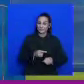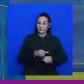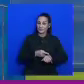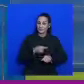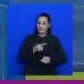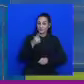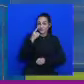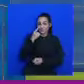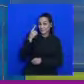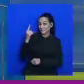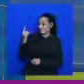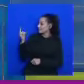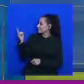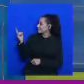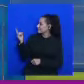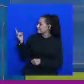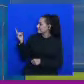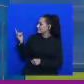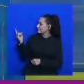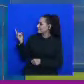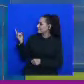Chegando agora a quinta bola.